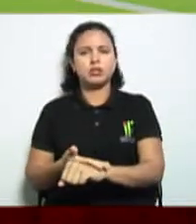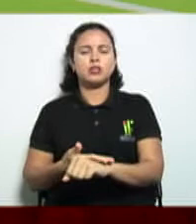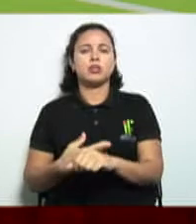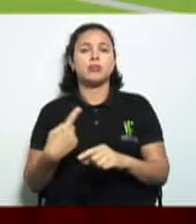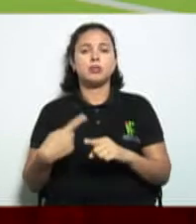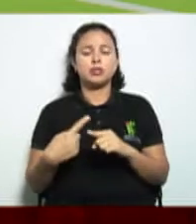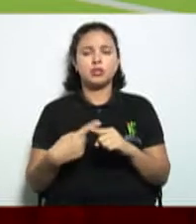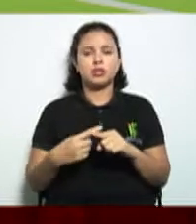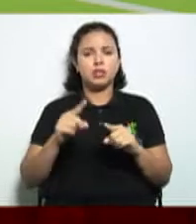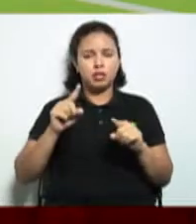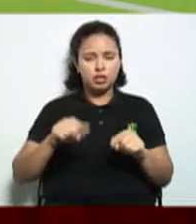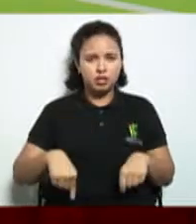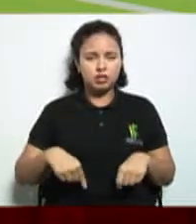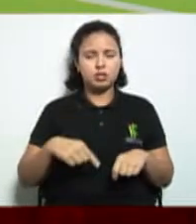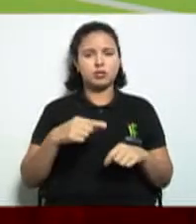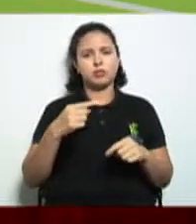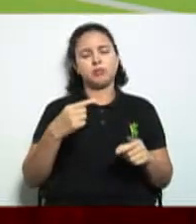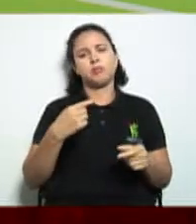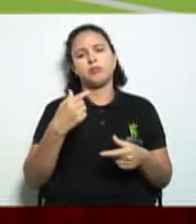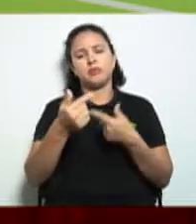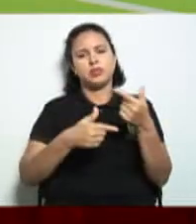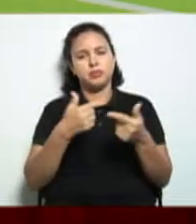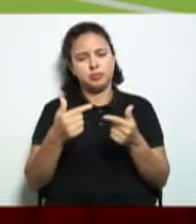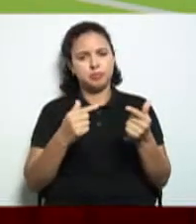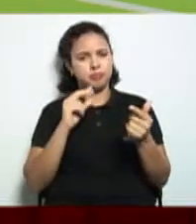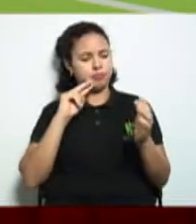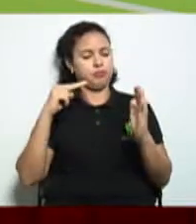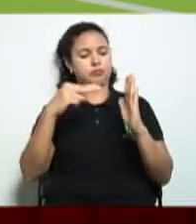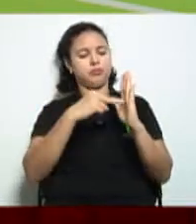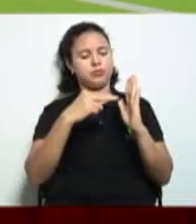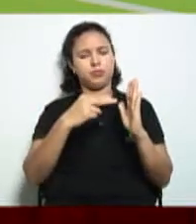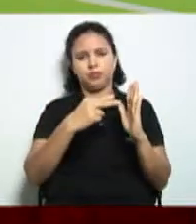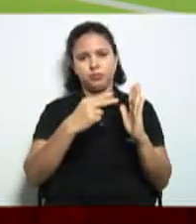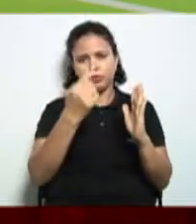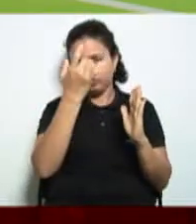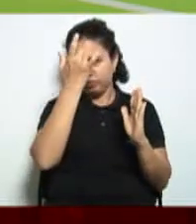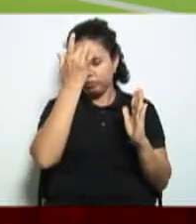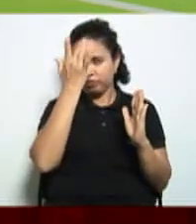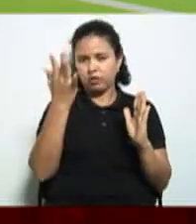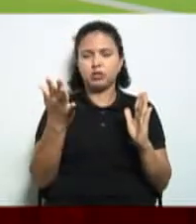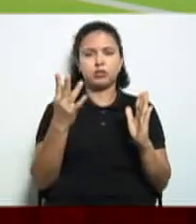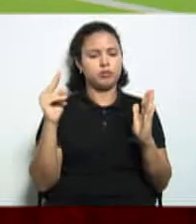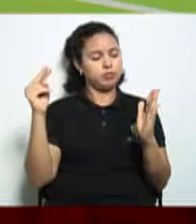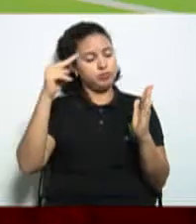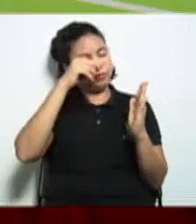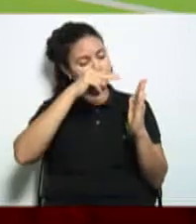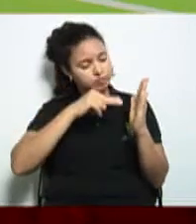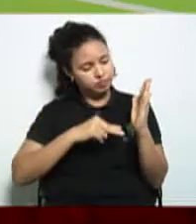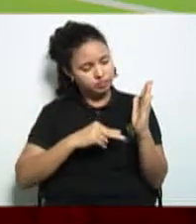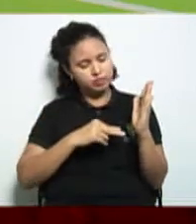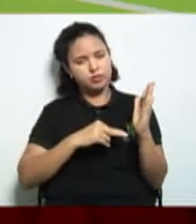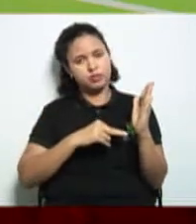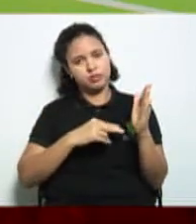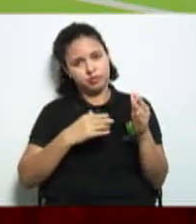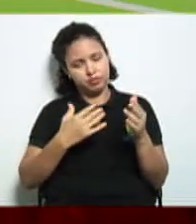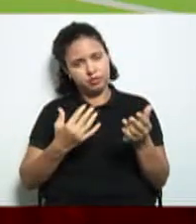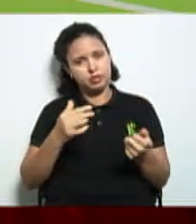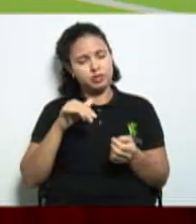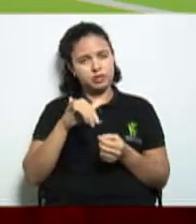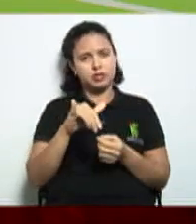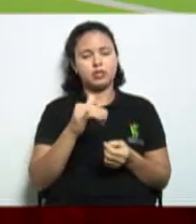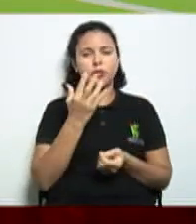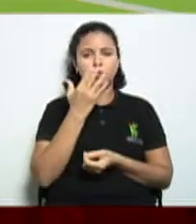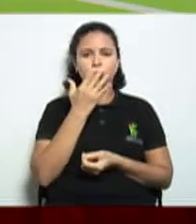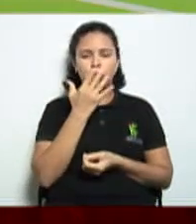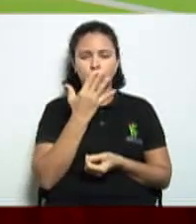o trabalho ficar visualmente mais fácil de ler. Se eu coloco uma letra verde num fundo amarelo, vai ficar difícil de ler. Se eu